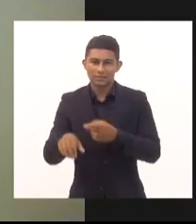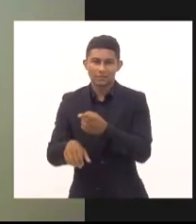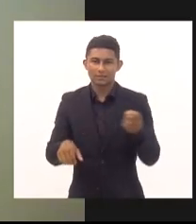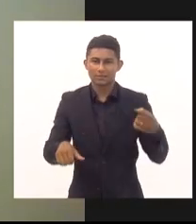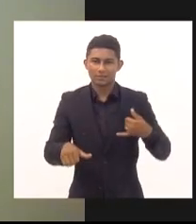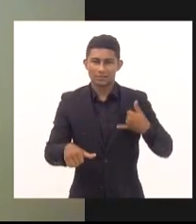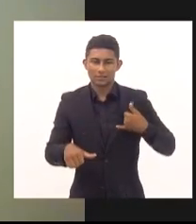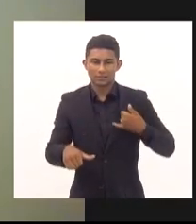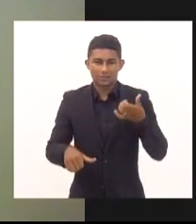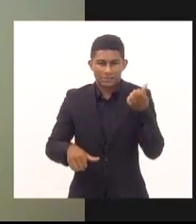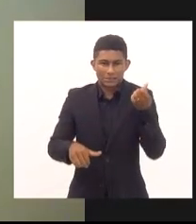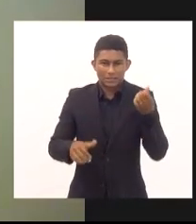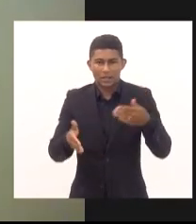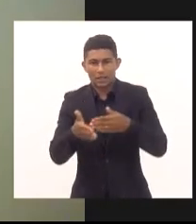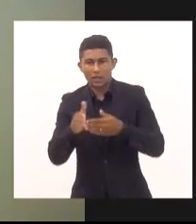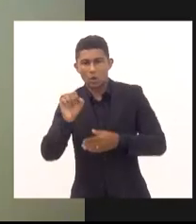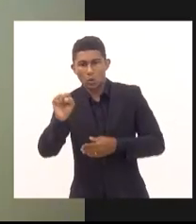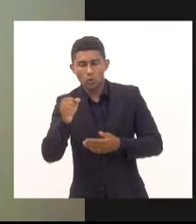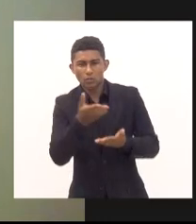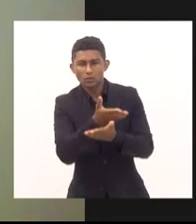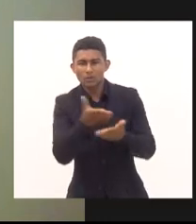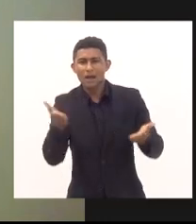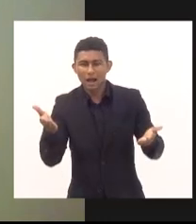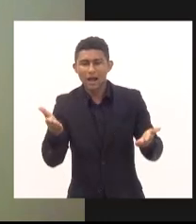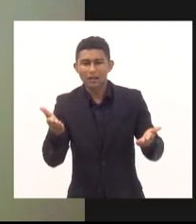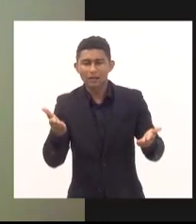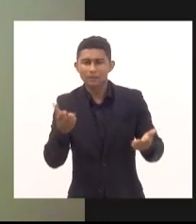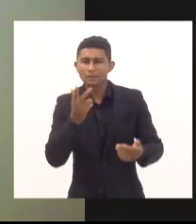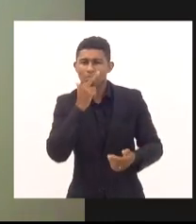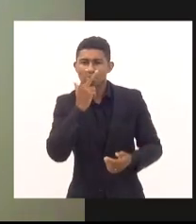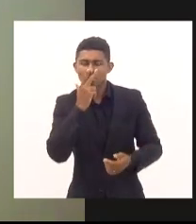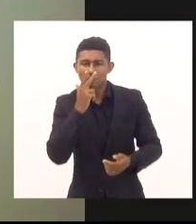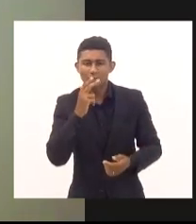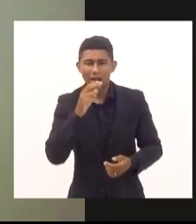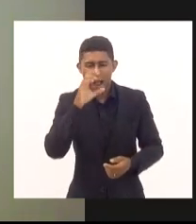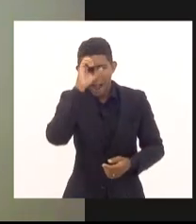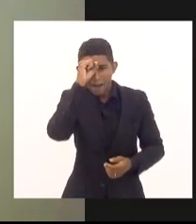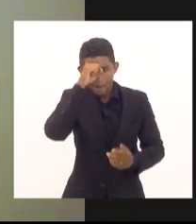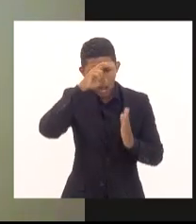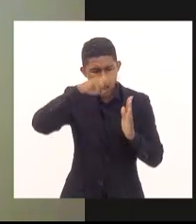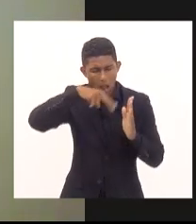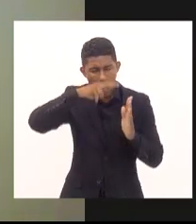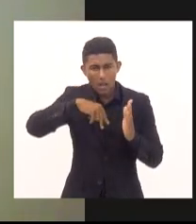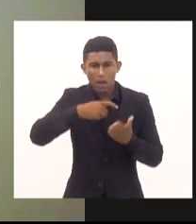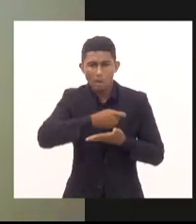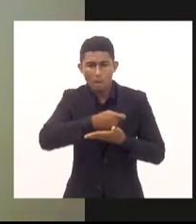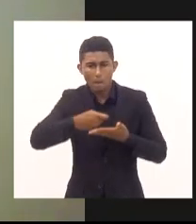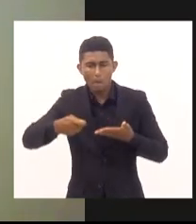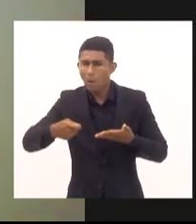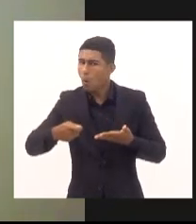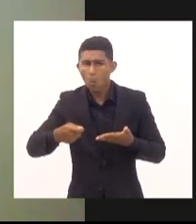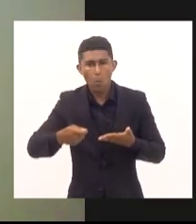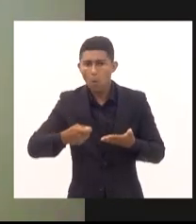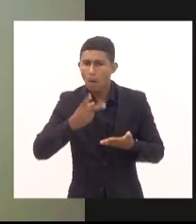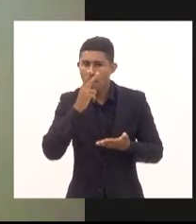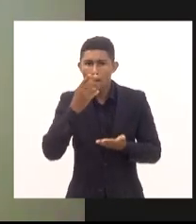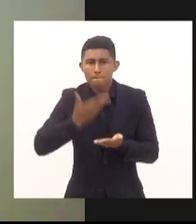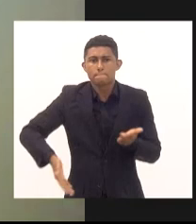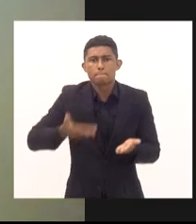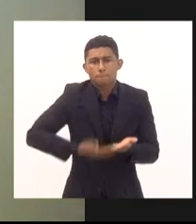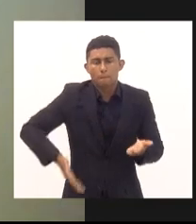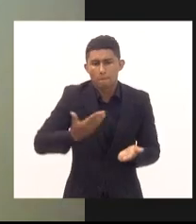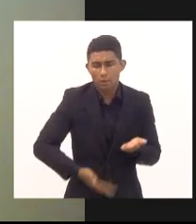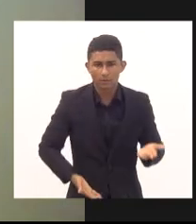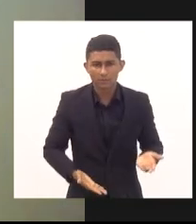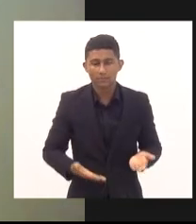8 anos que deixaram de ser alfabetizadas durante a pandemia. Eu mesma tenho sou autora da lei